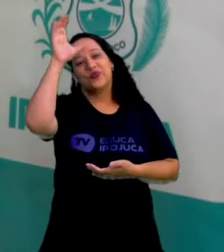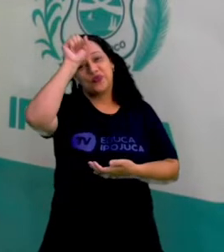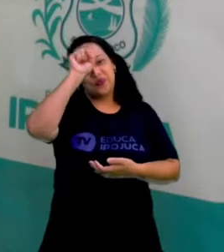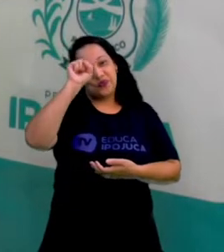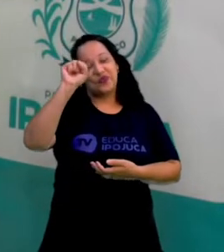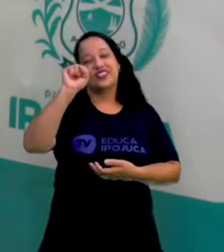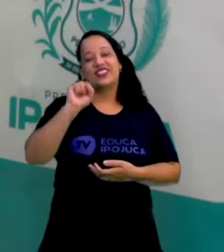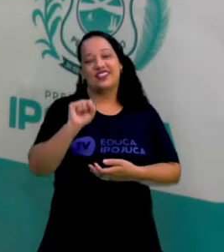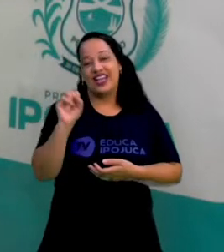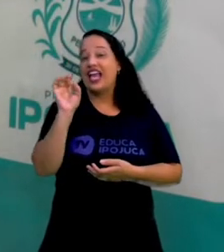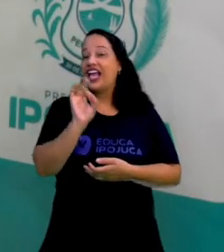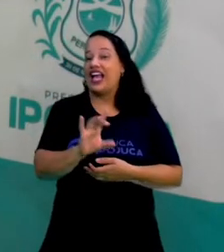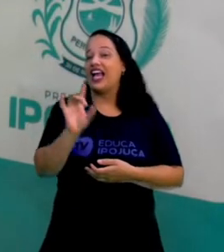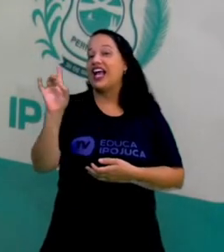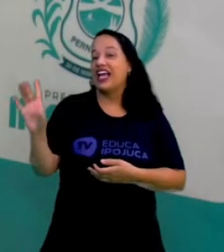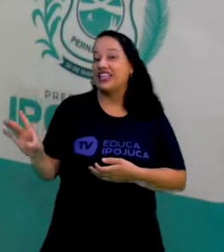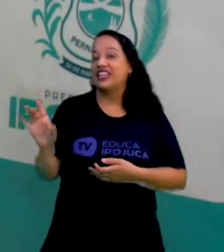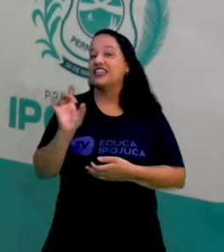o que